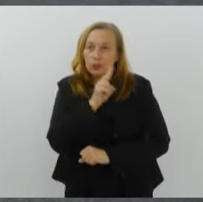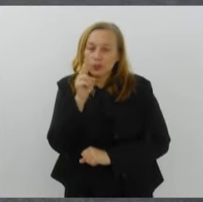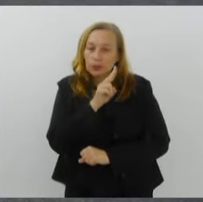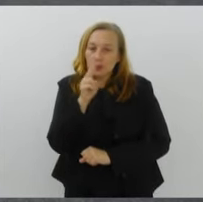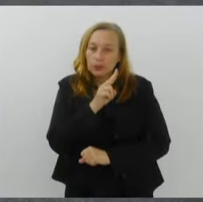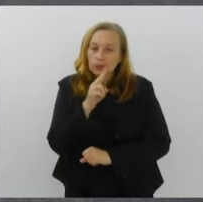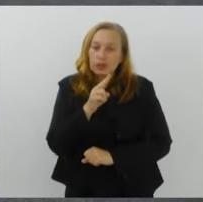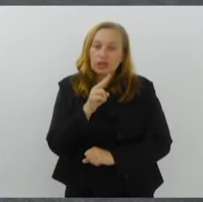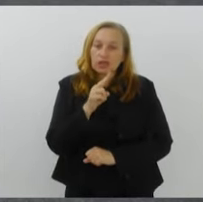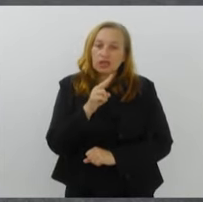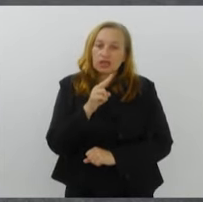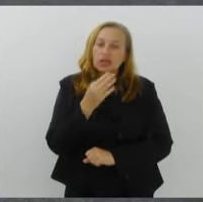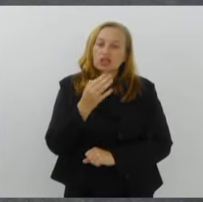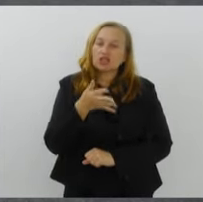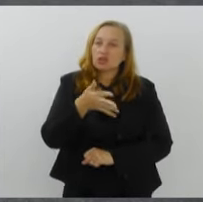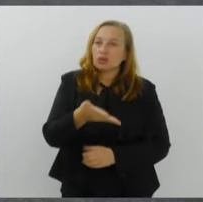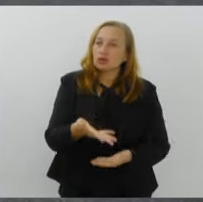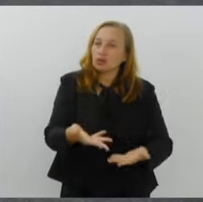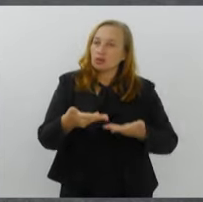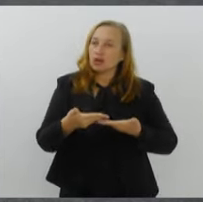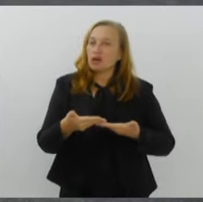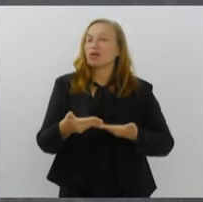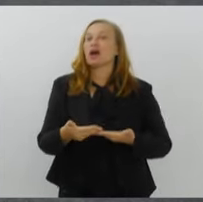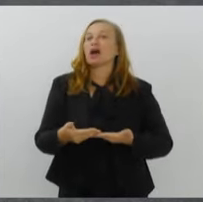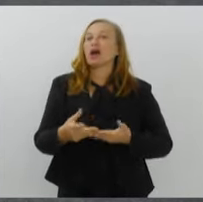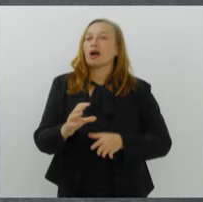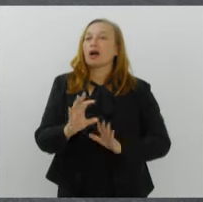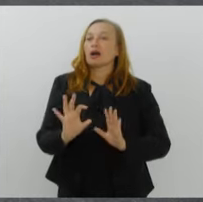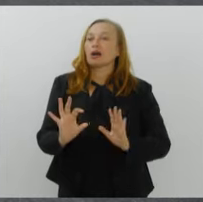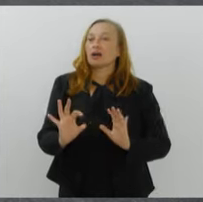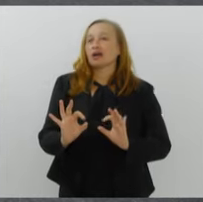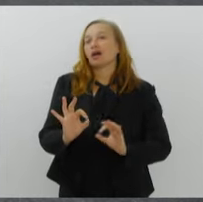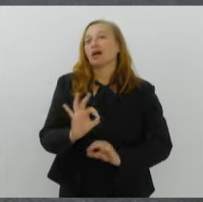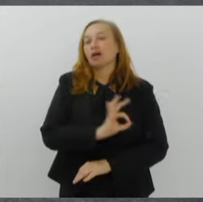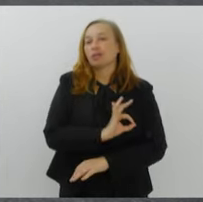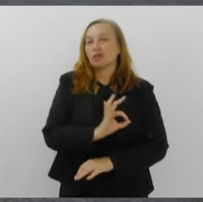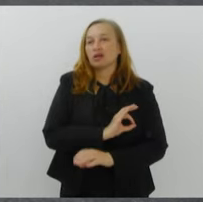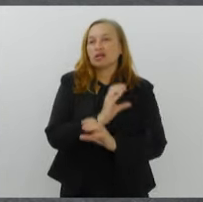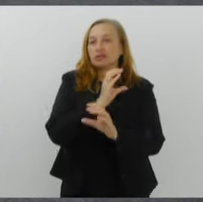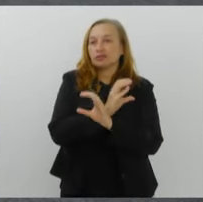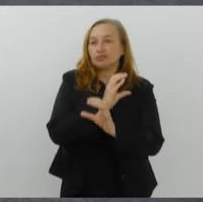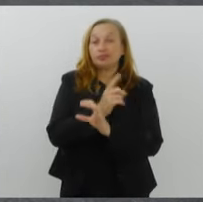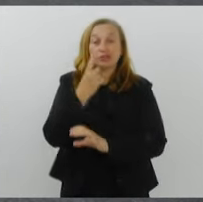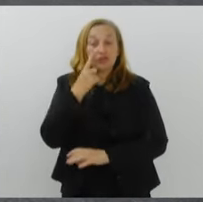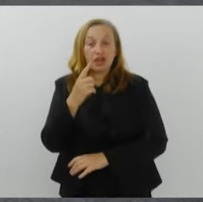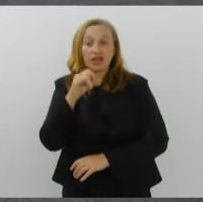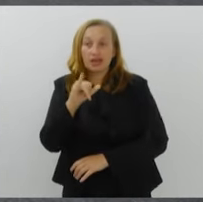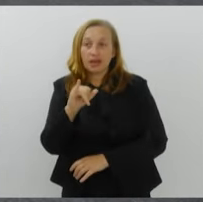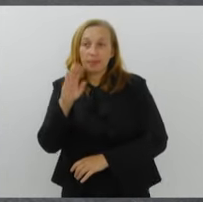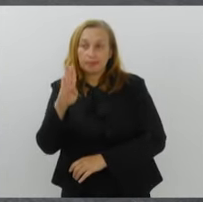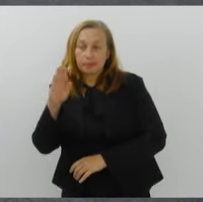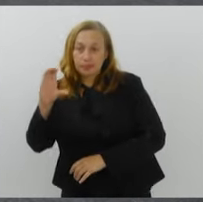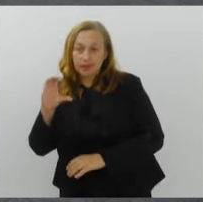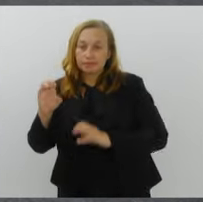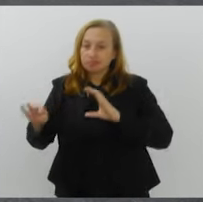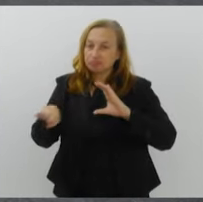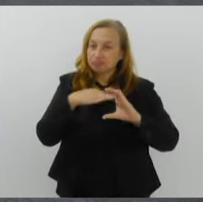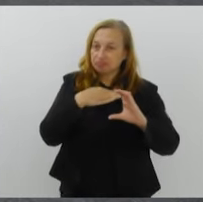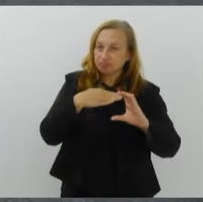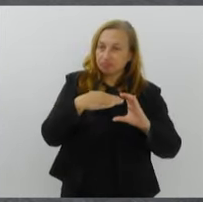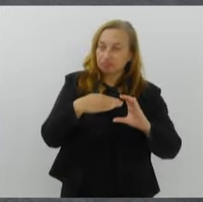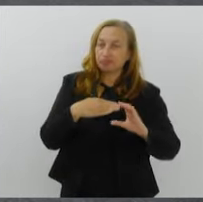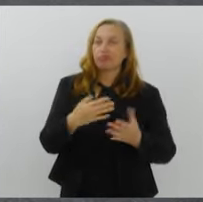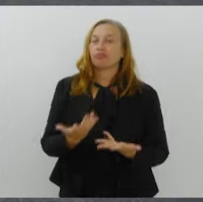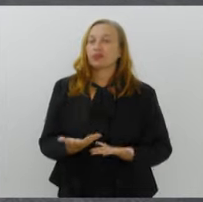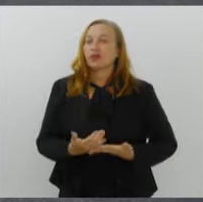a Polícia Civil, identificar o ID desses e-mails encaminhados. É o mínimo que essa casa pode